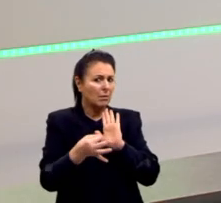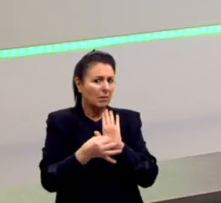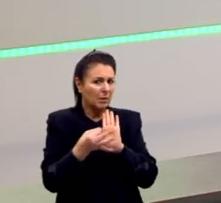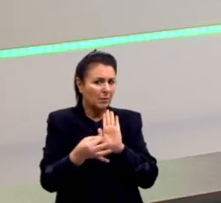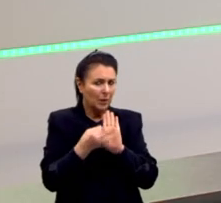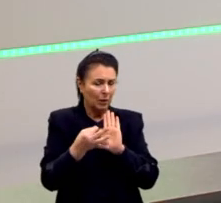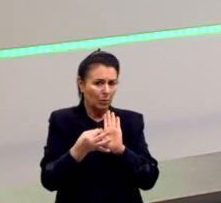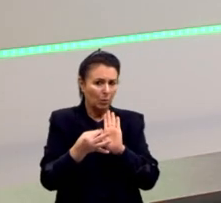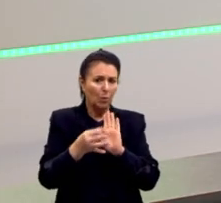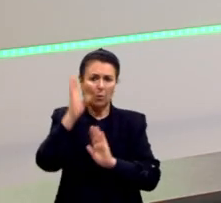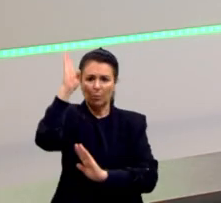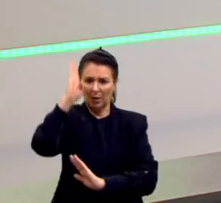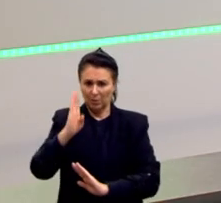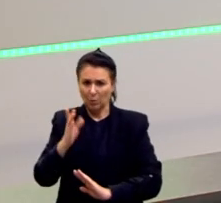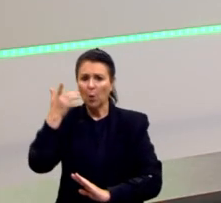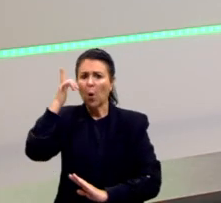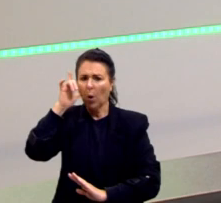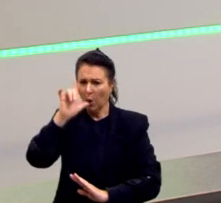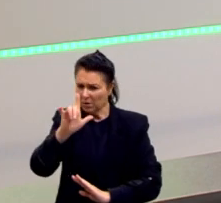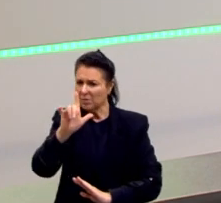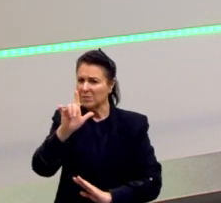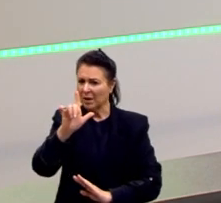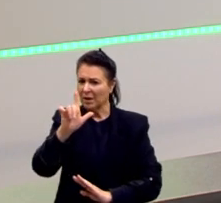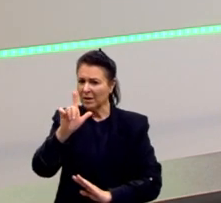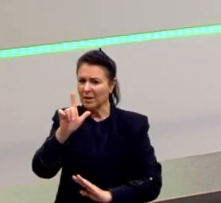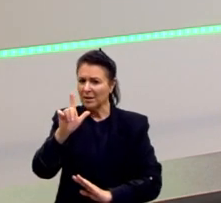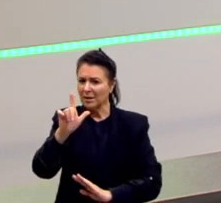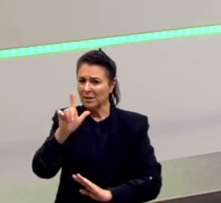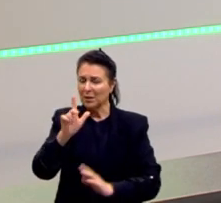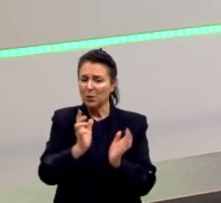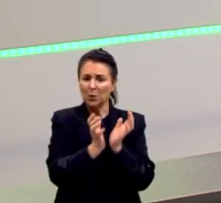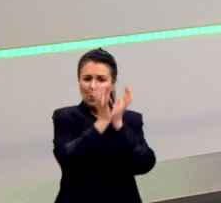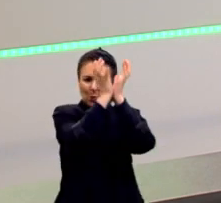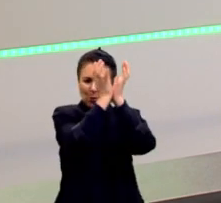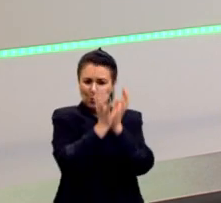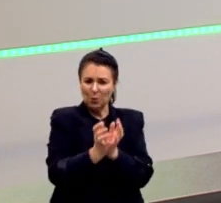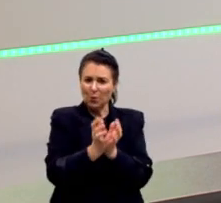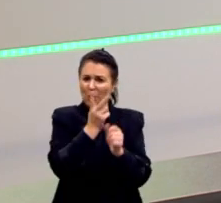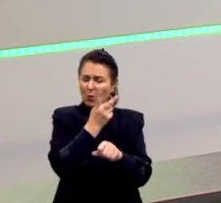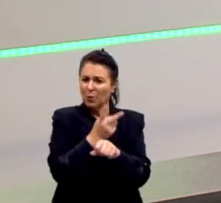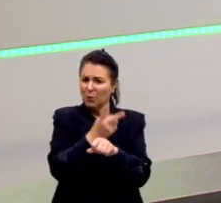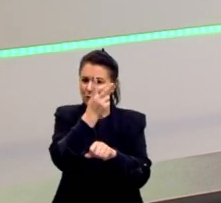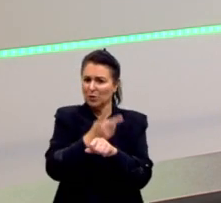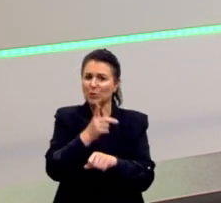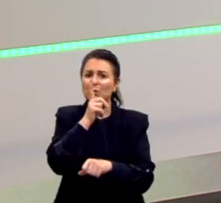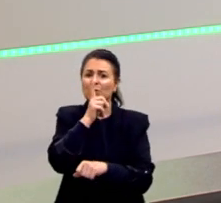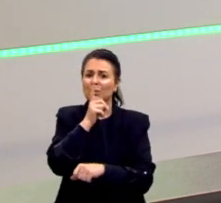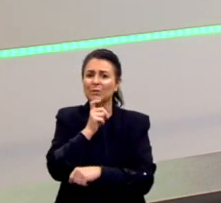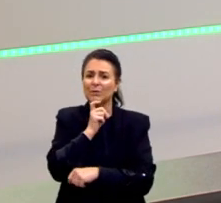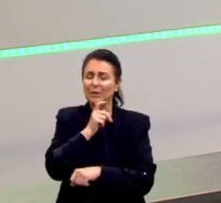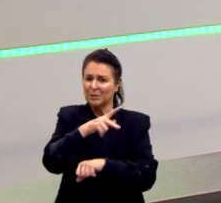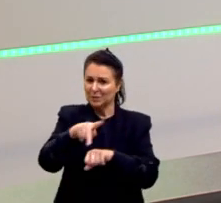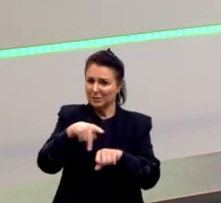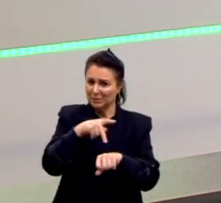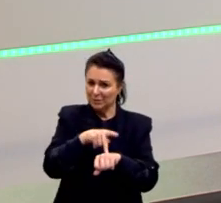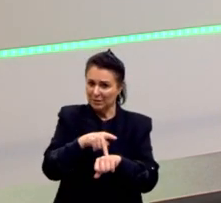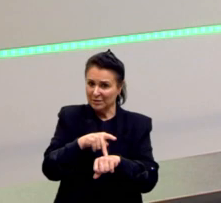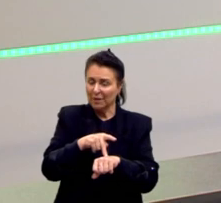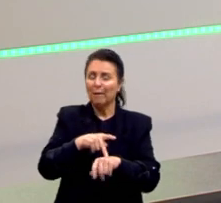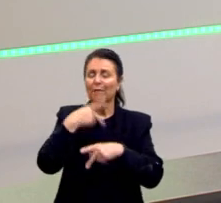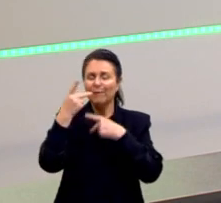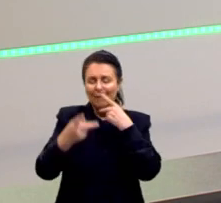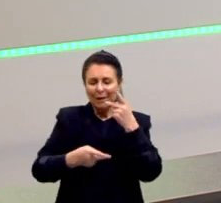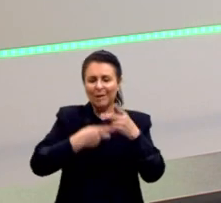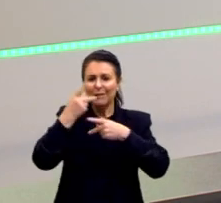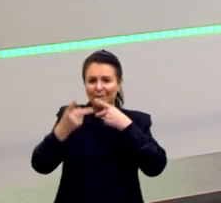na cabeça aí para disputar o título Então se fala tanto daquilo como uma verdade que aquilo passa a